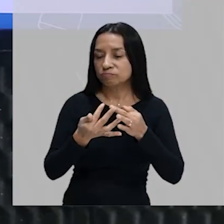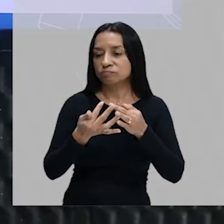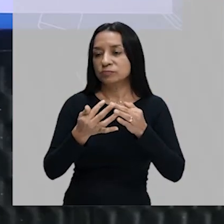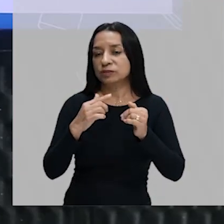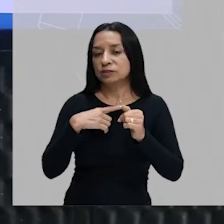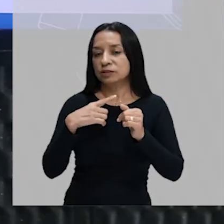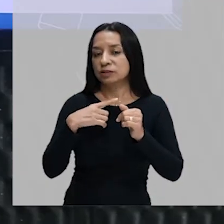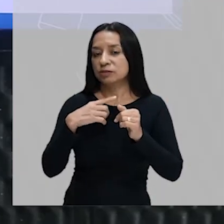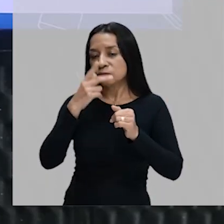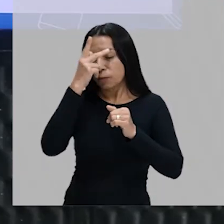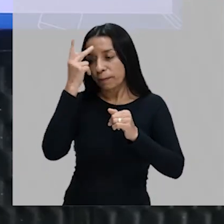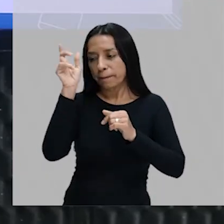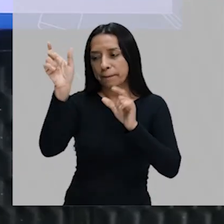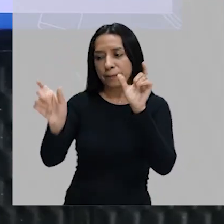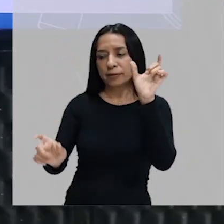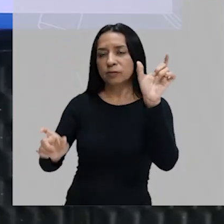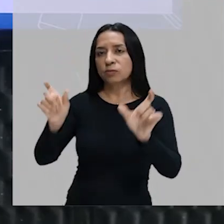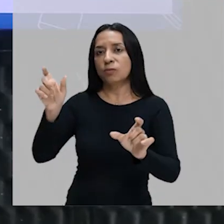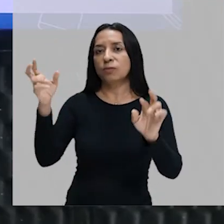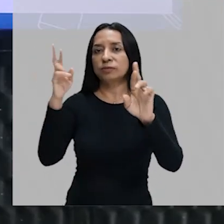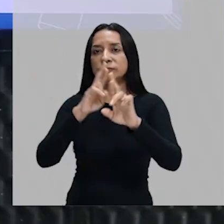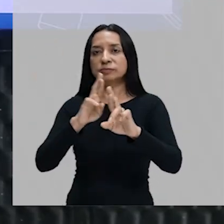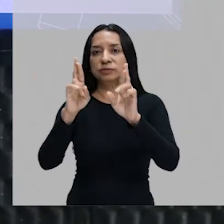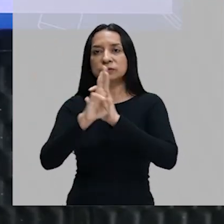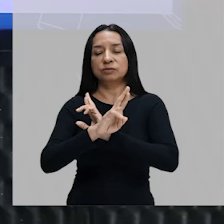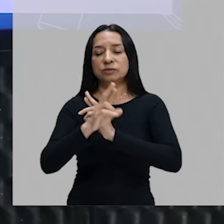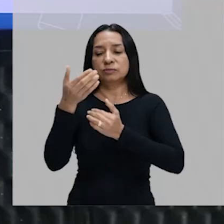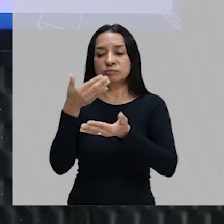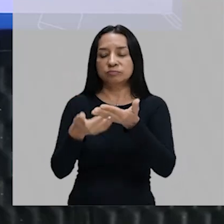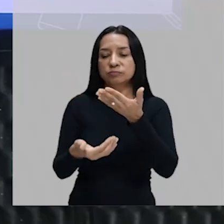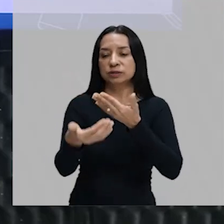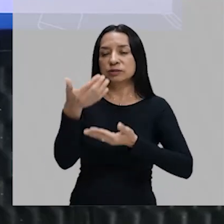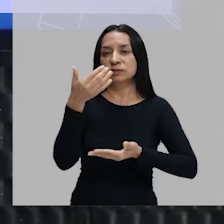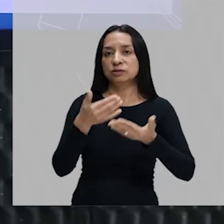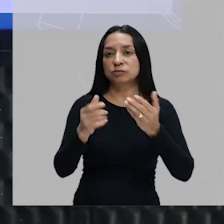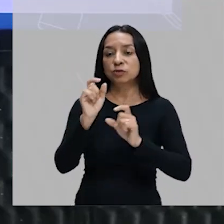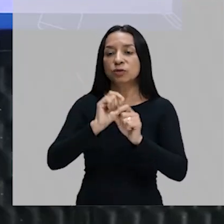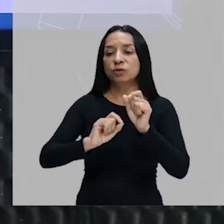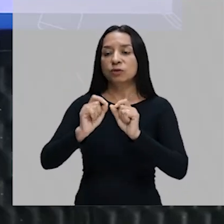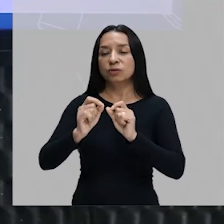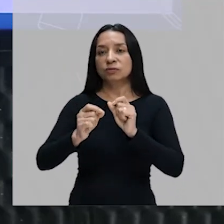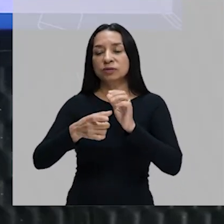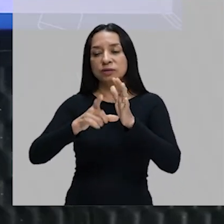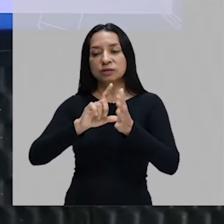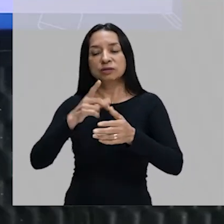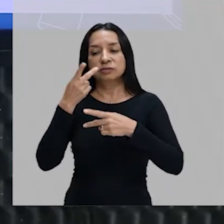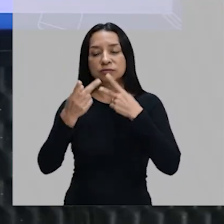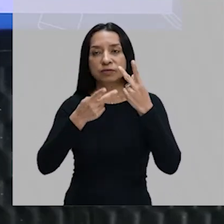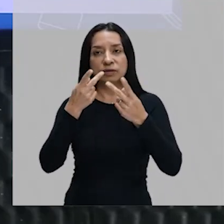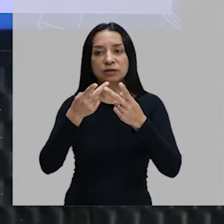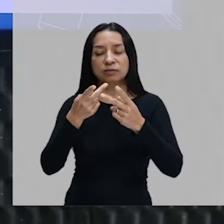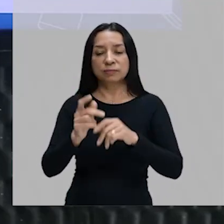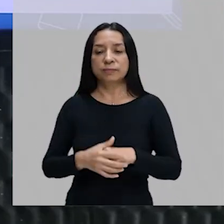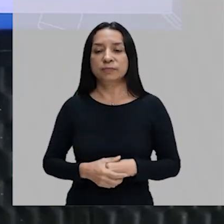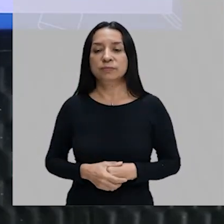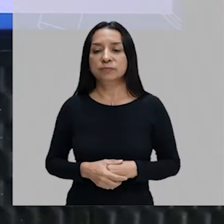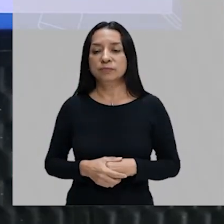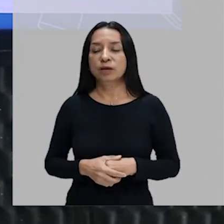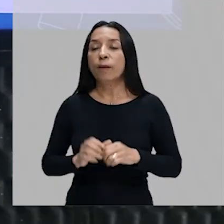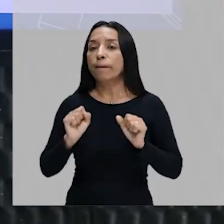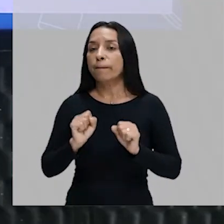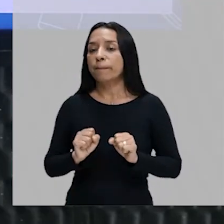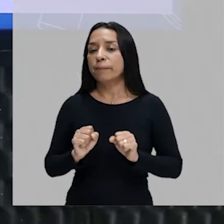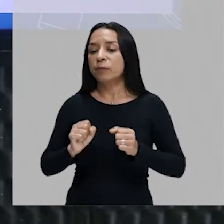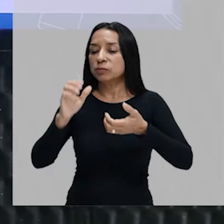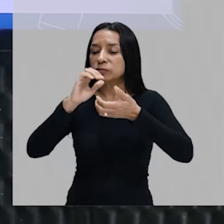nós nos relacionamos. É o que eu falei ainda há pouco no slide anterior, né? Eu posso me despedir